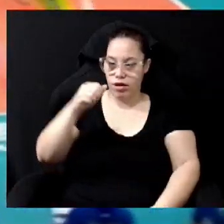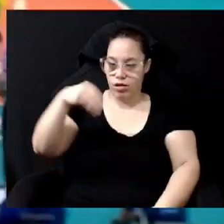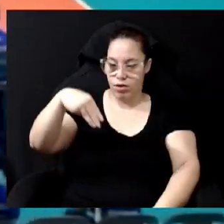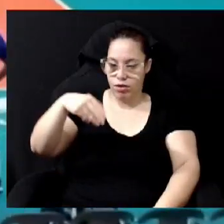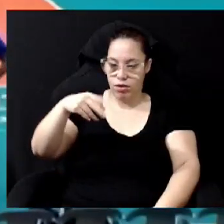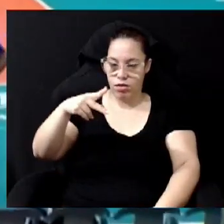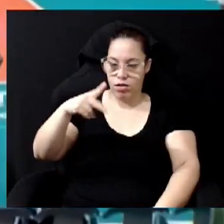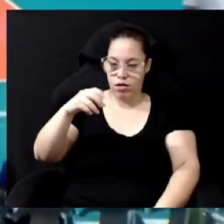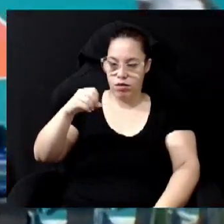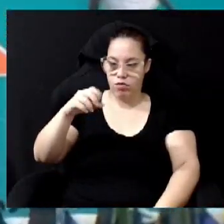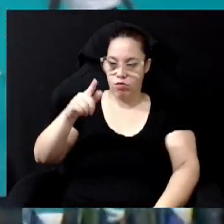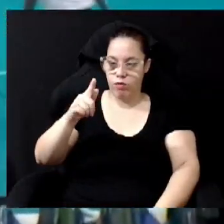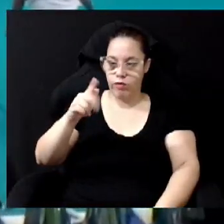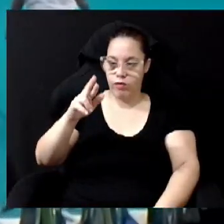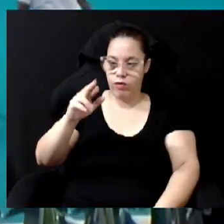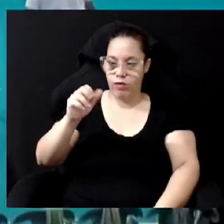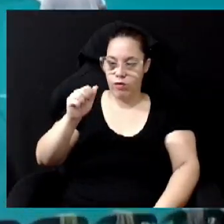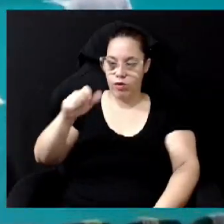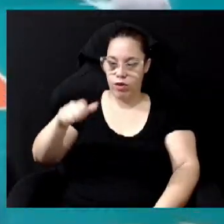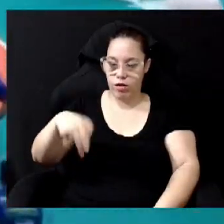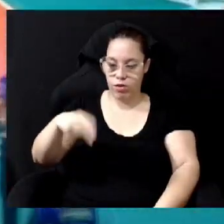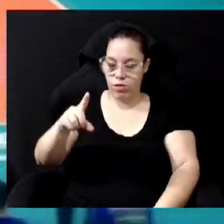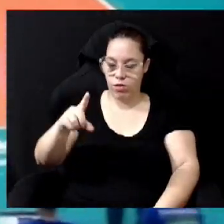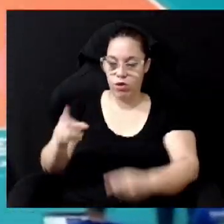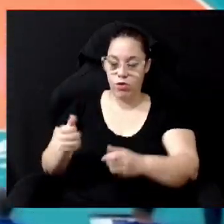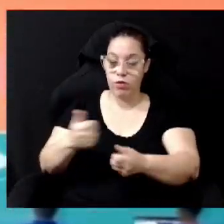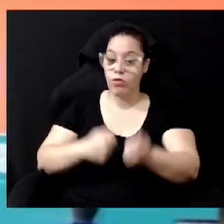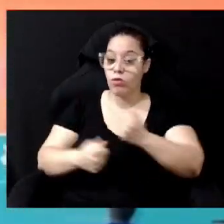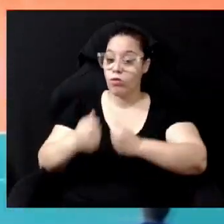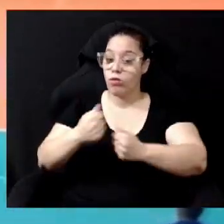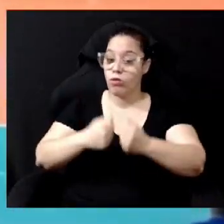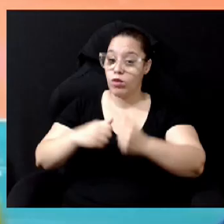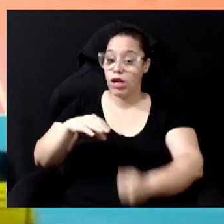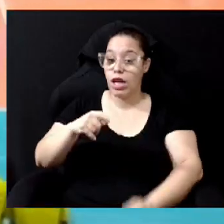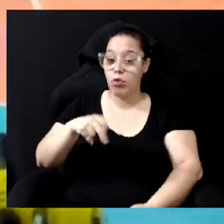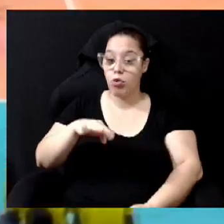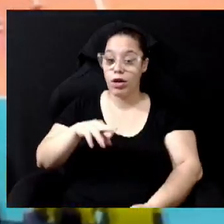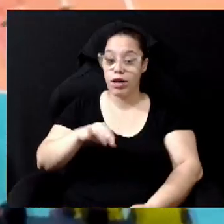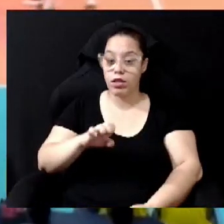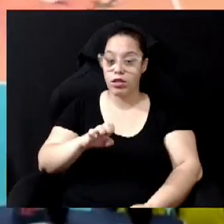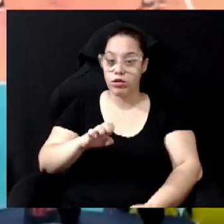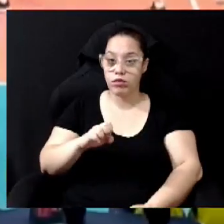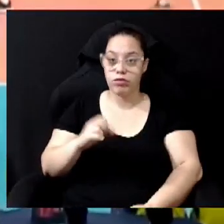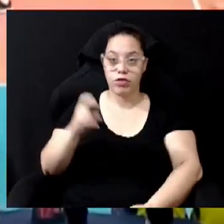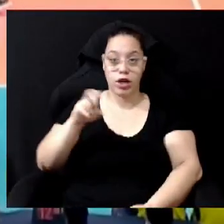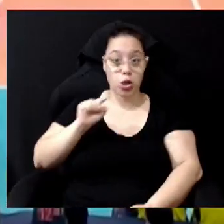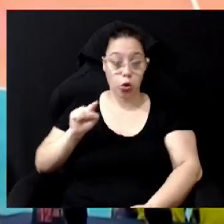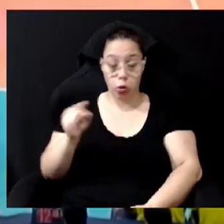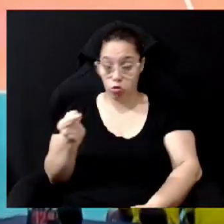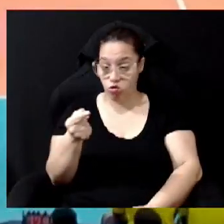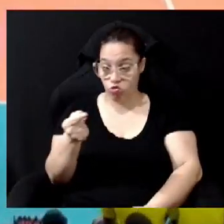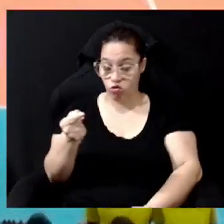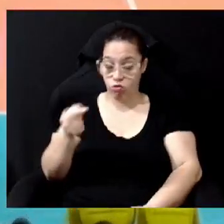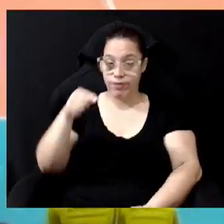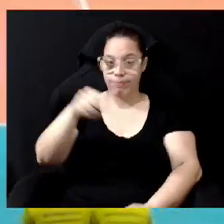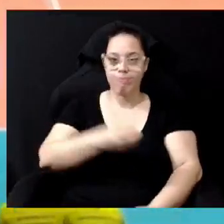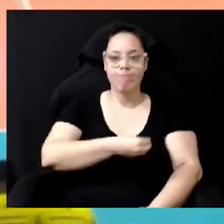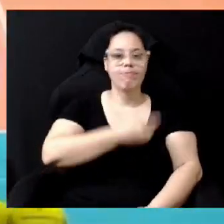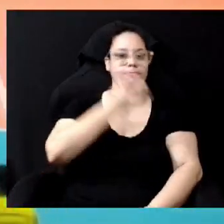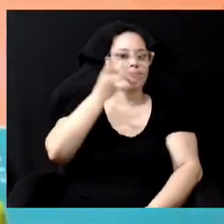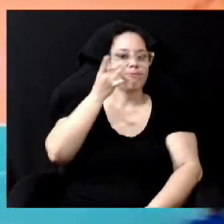a convite da administração municipal de Campo Grande. Mais de 5.000 pessoas estiveram presentes.